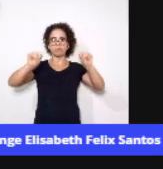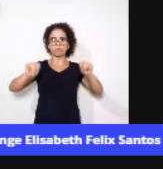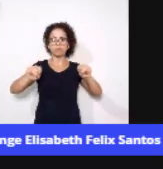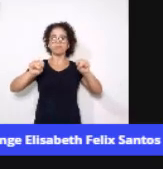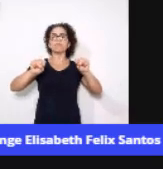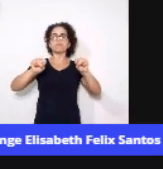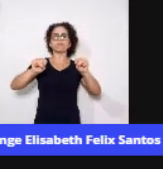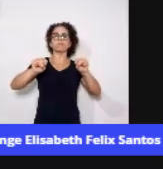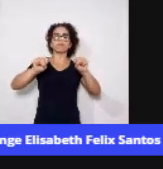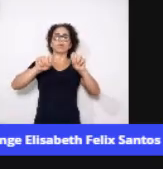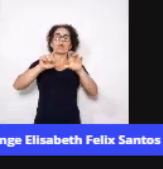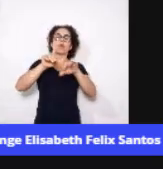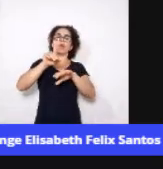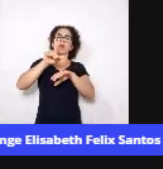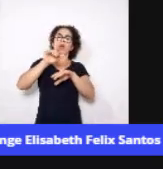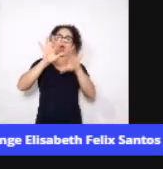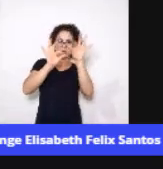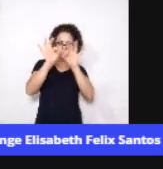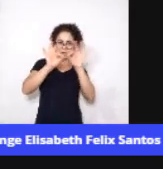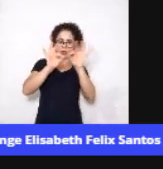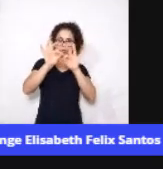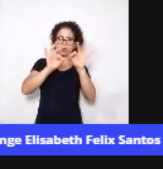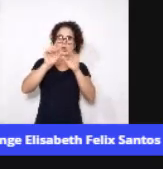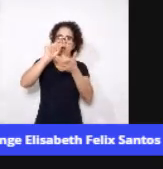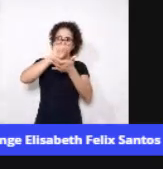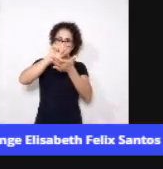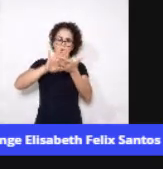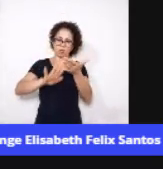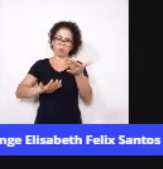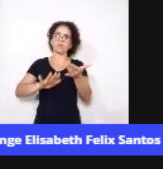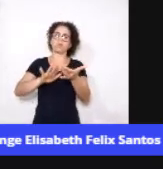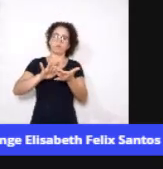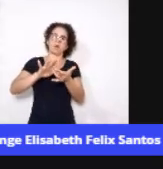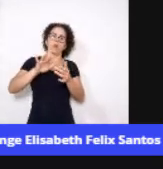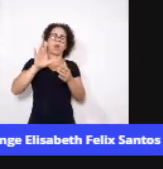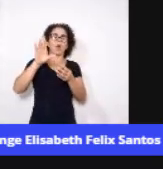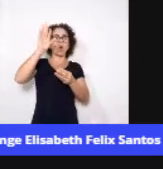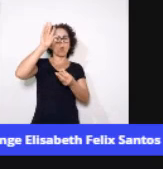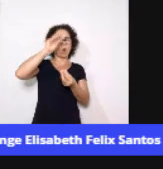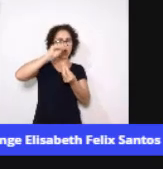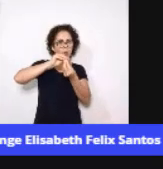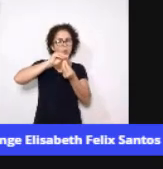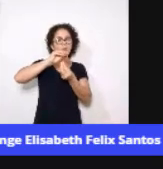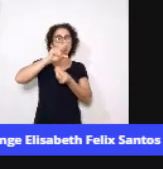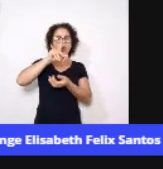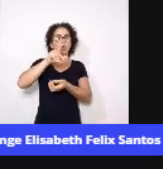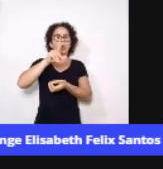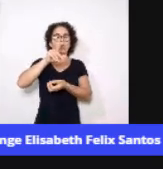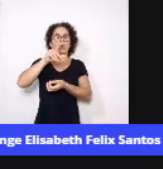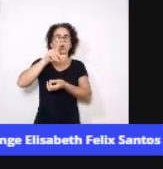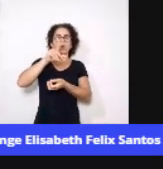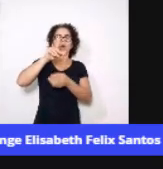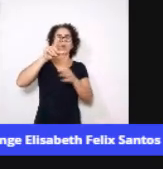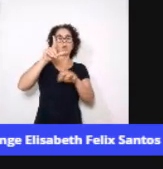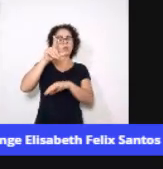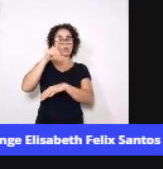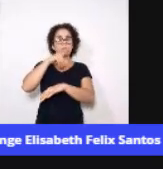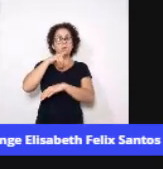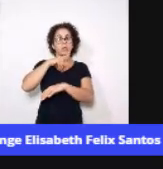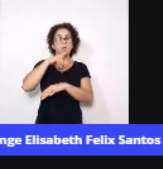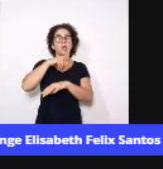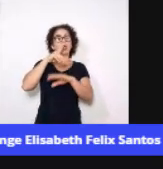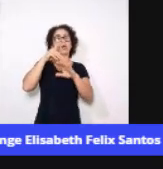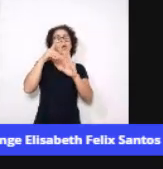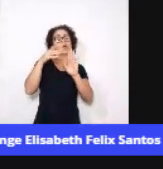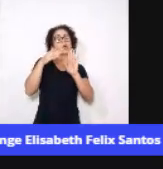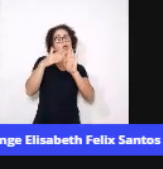Então, esse caderno de campo, já tendo um resumo disso que nós acabamos de conversar com vocês, é de promover o processo da